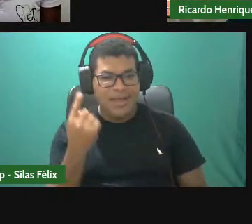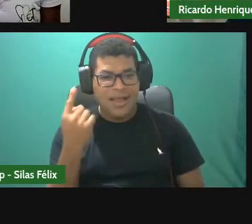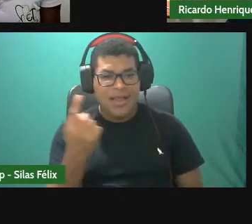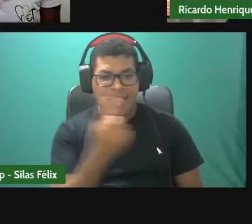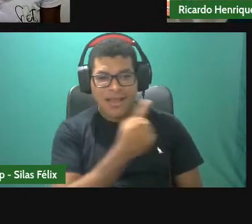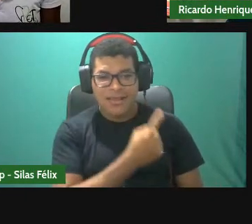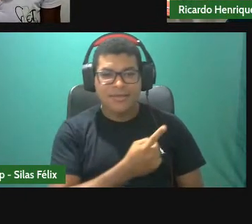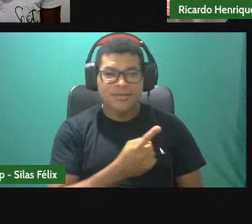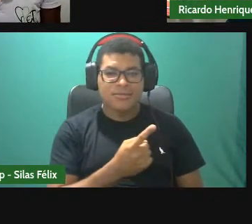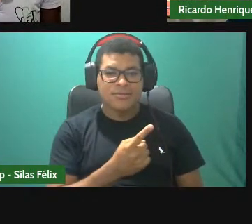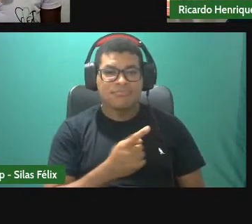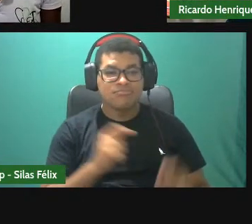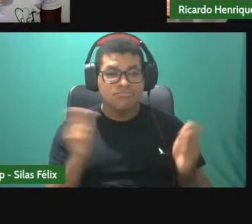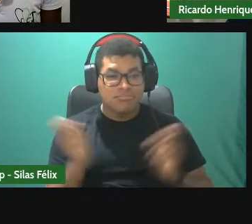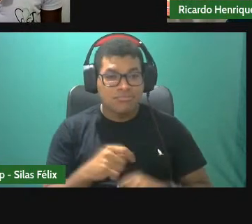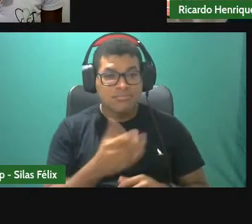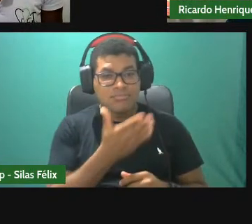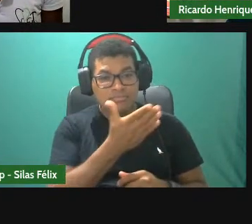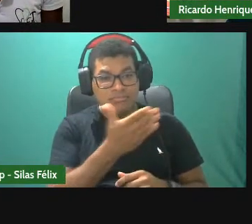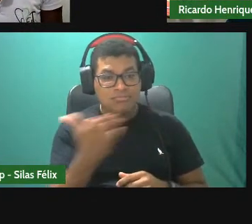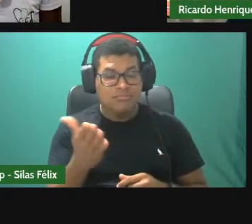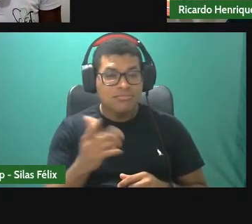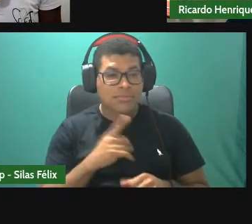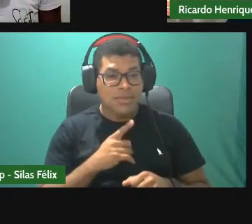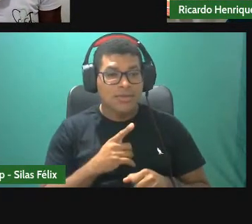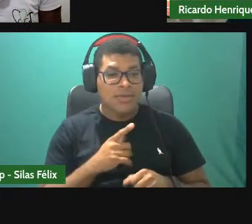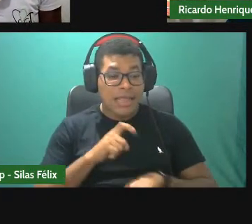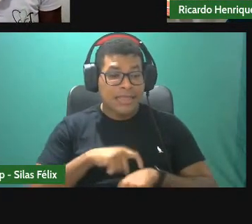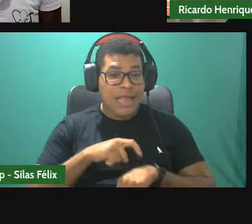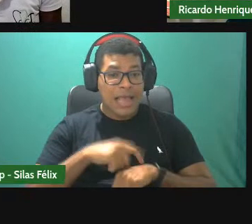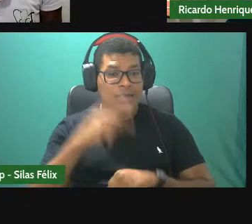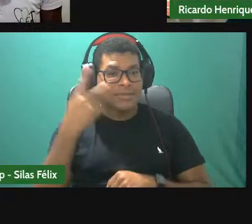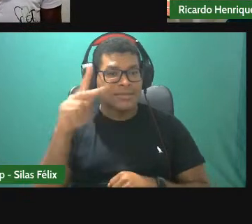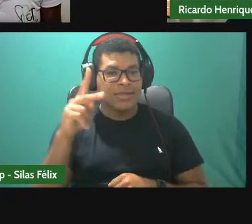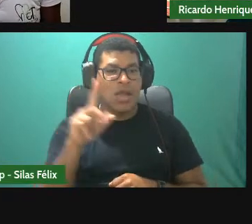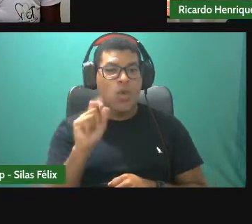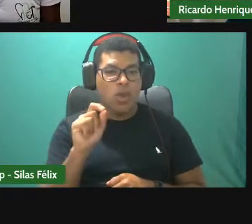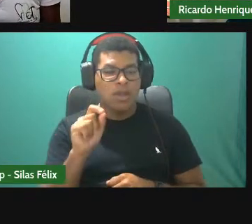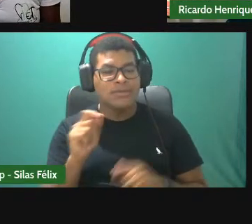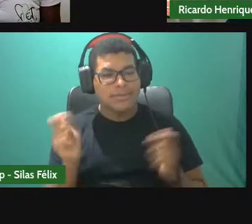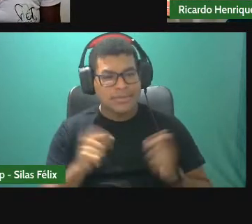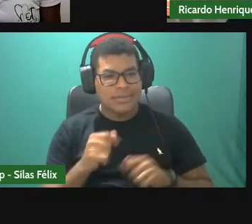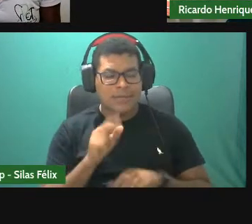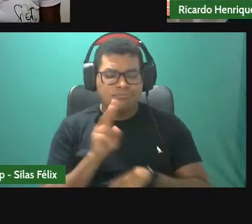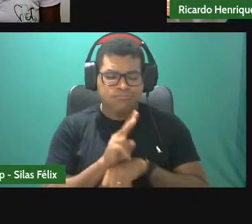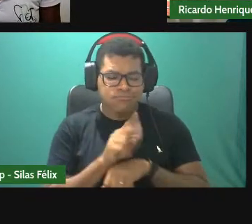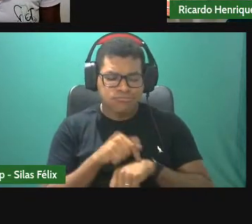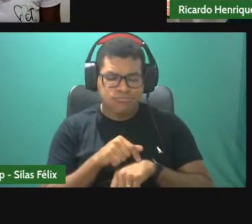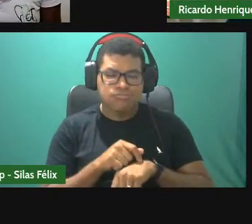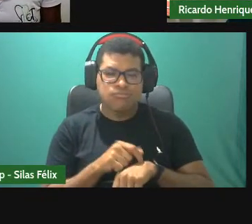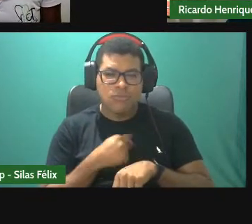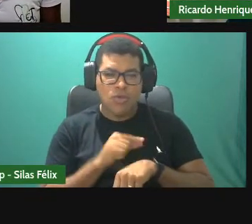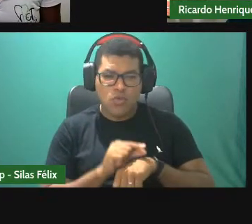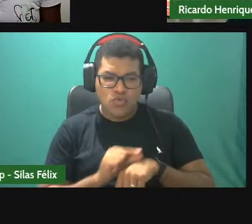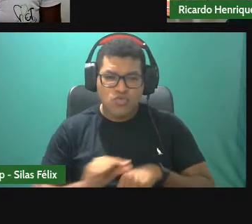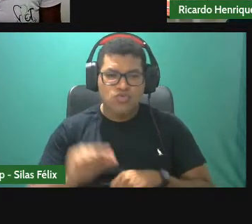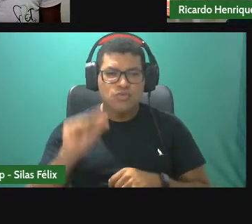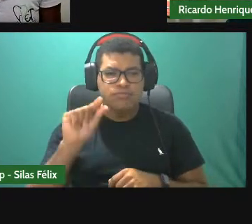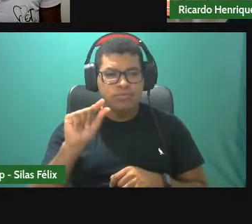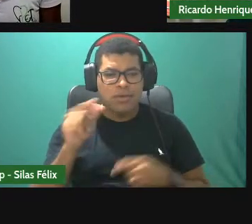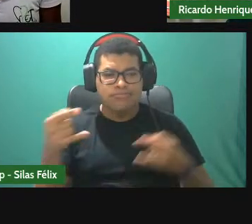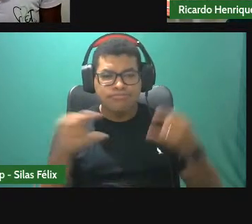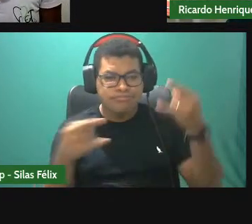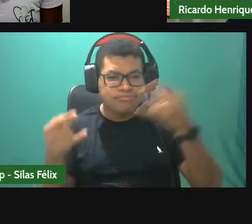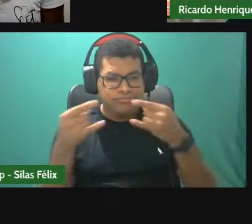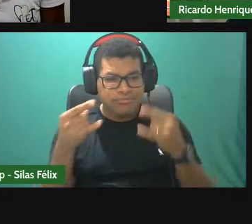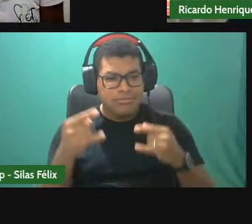né, por tirarem aí um pouquinho do precioso tempo de vocês para estar compartilhando com a gente, né.